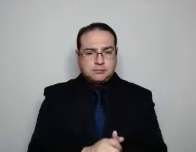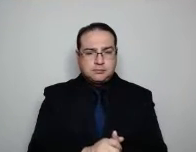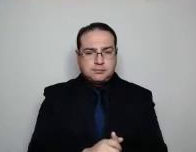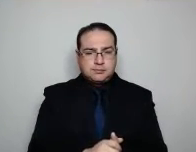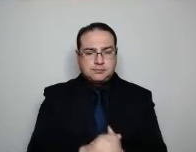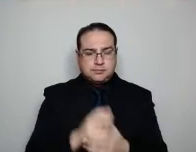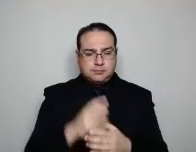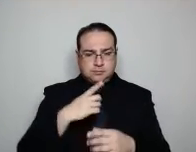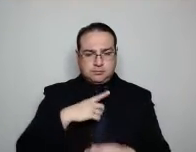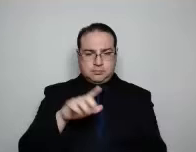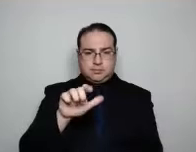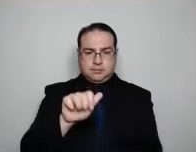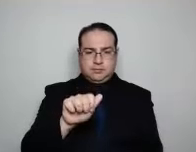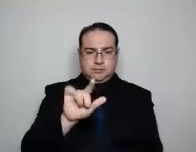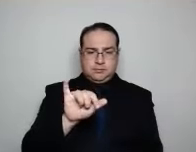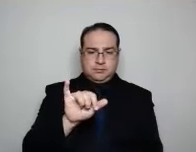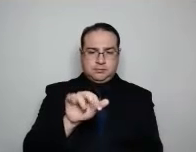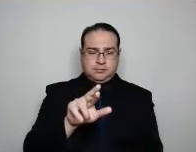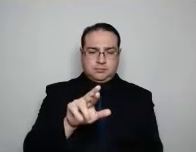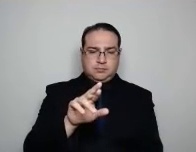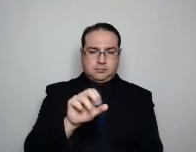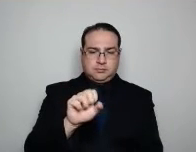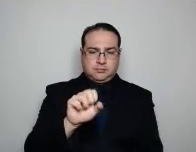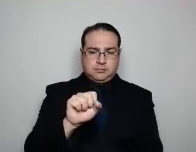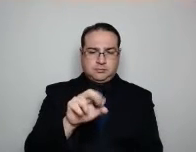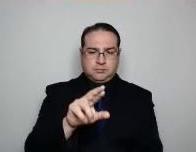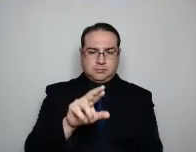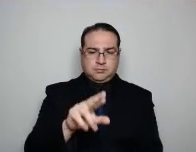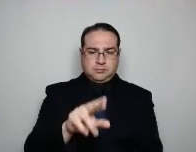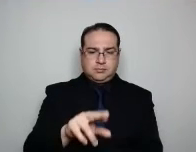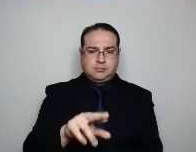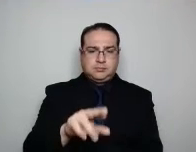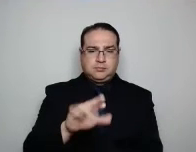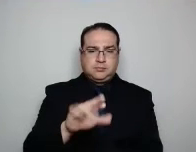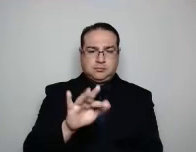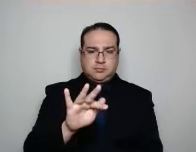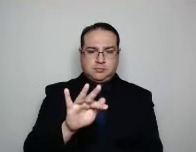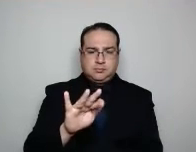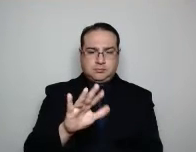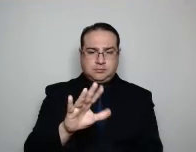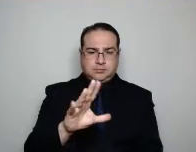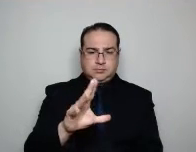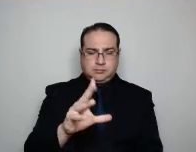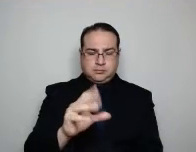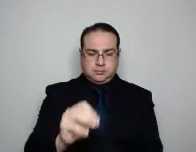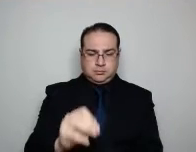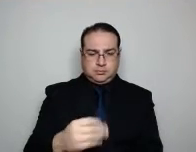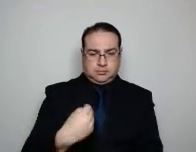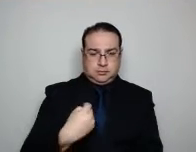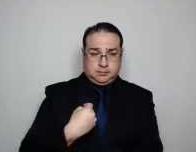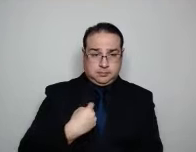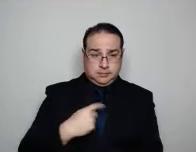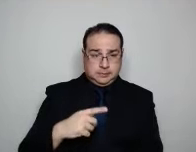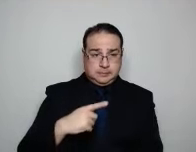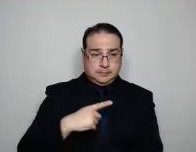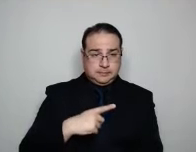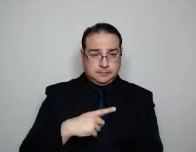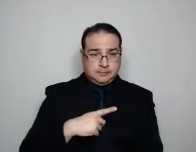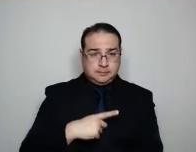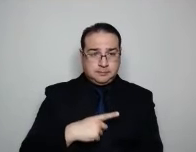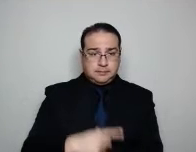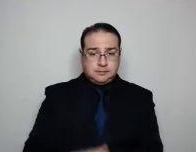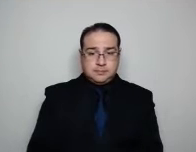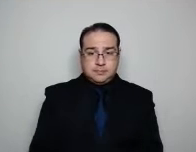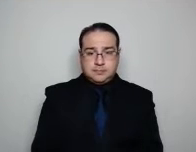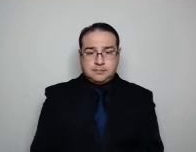Não, desembargador. Então, está julgado. Os da relatoria, doutor Ricardo Tinoco. O 171,